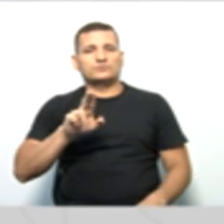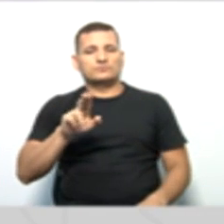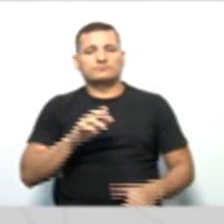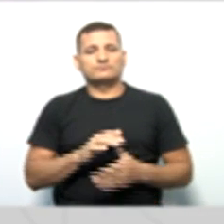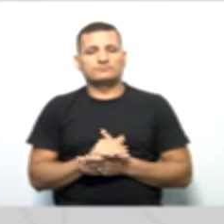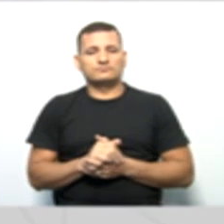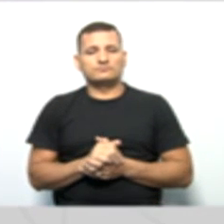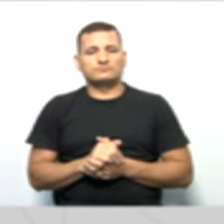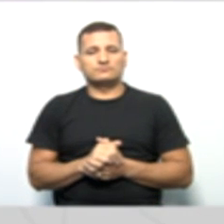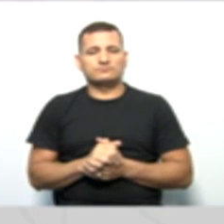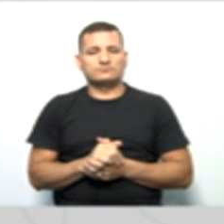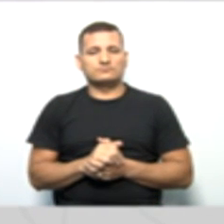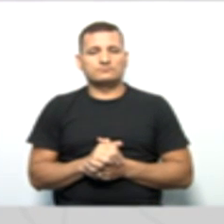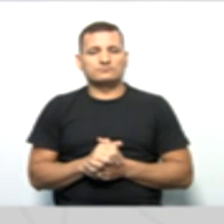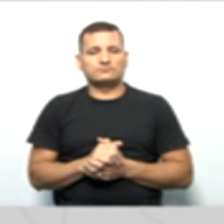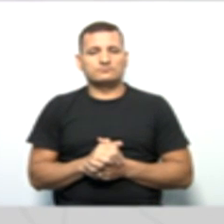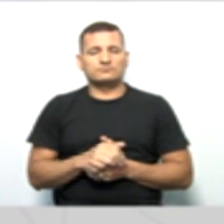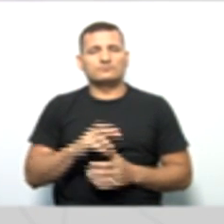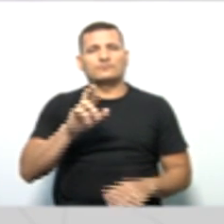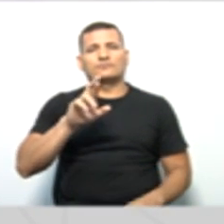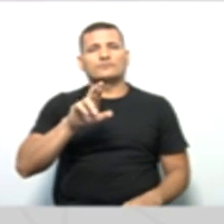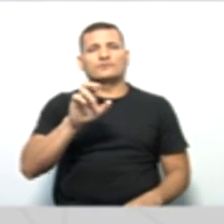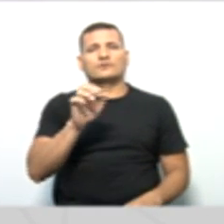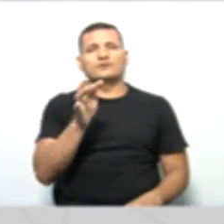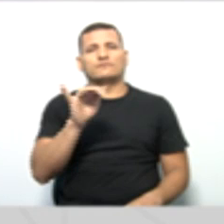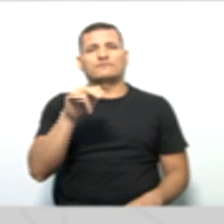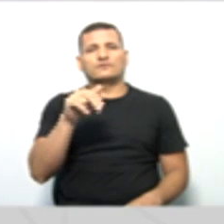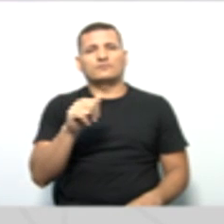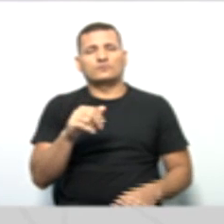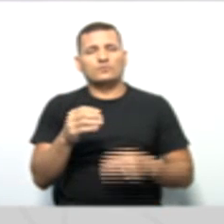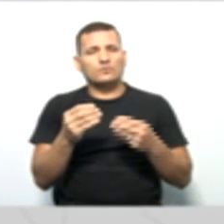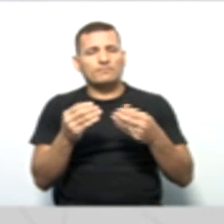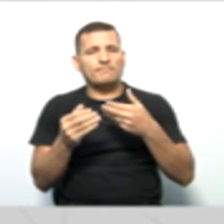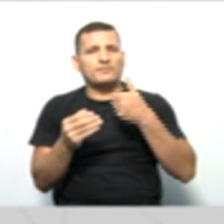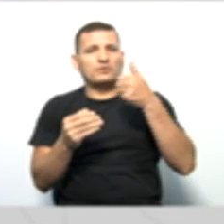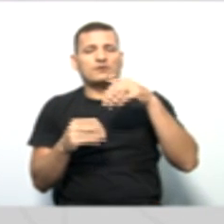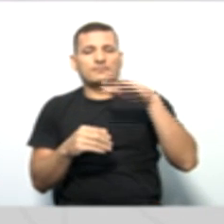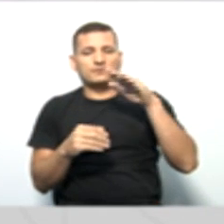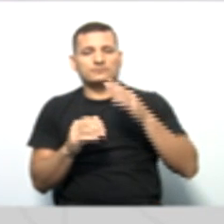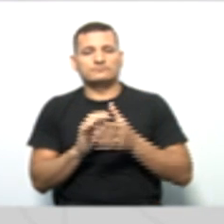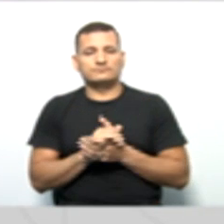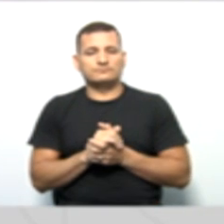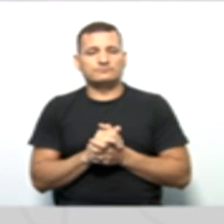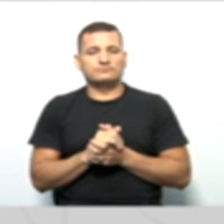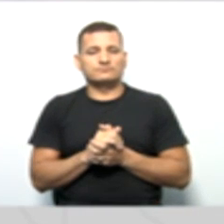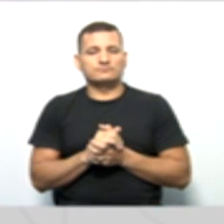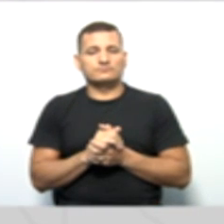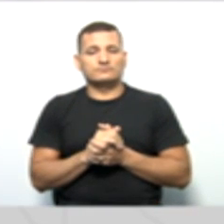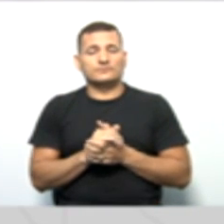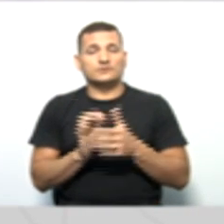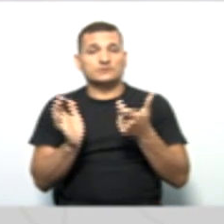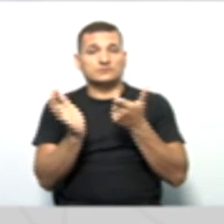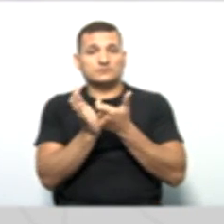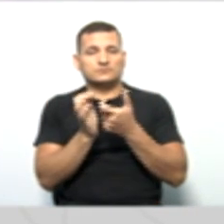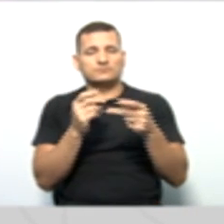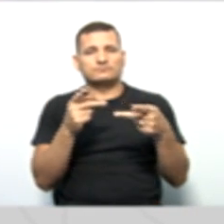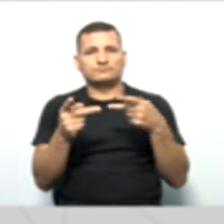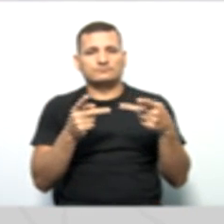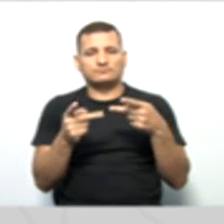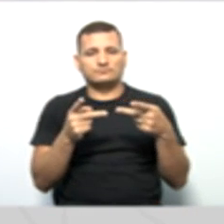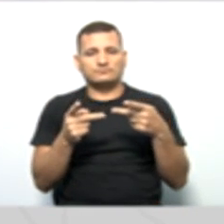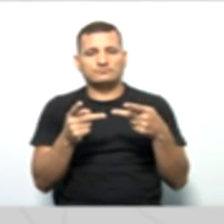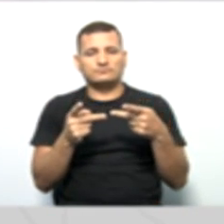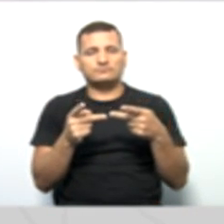funcional. Refinamento, tá? Como que eu posso estar melhorando cada vez mais, e as classes do projeto. Então isso aí a gente tem o quê? Isso aí é